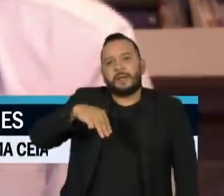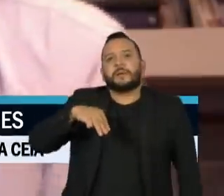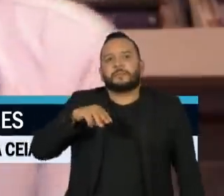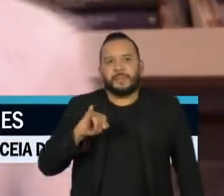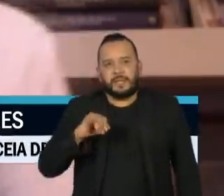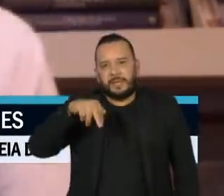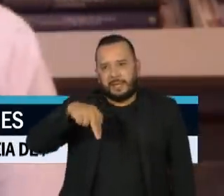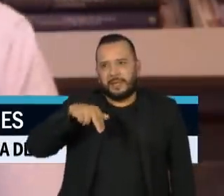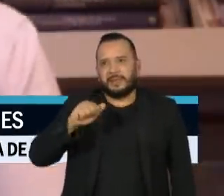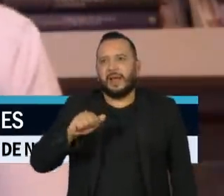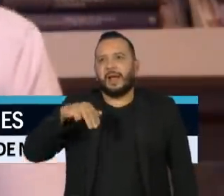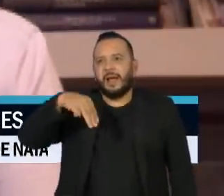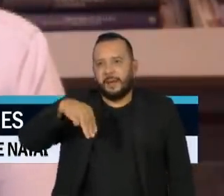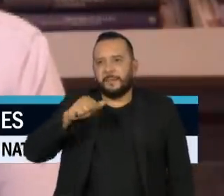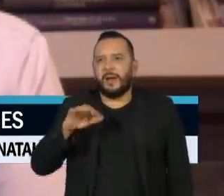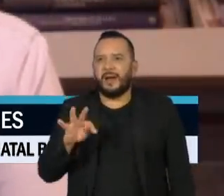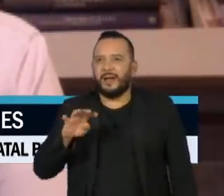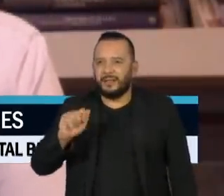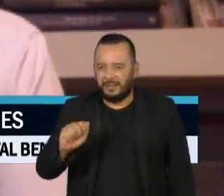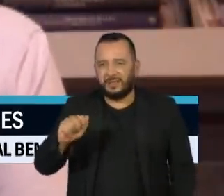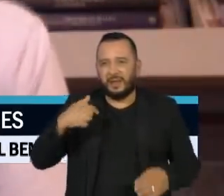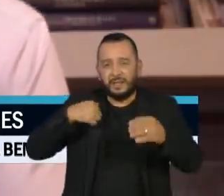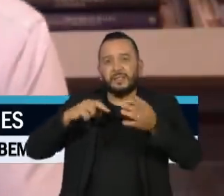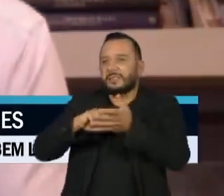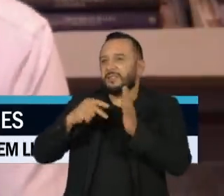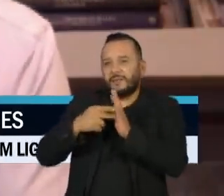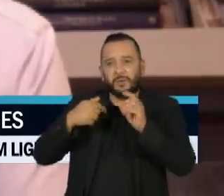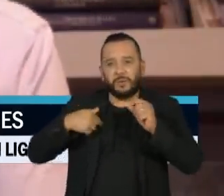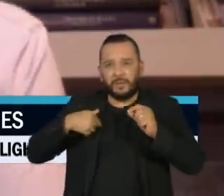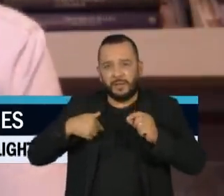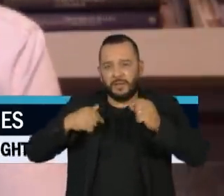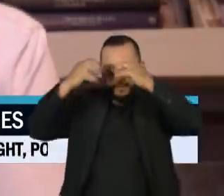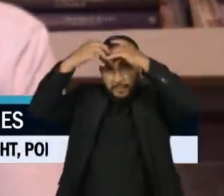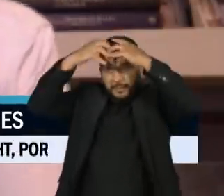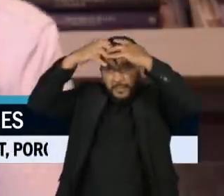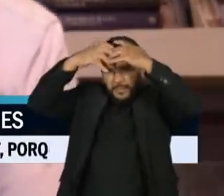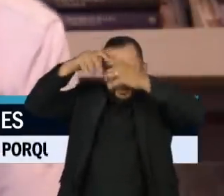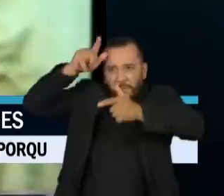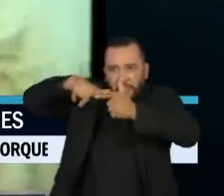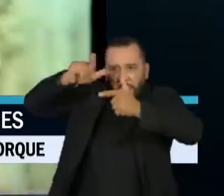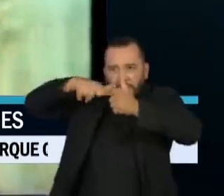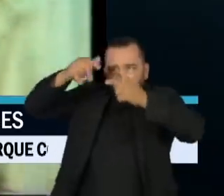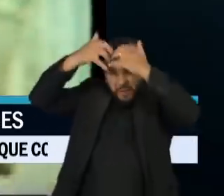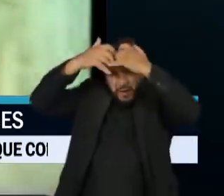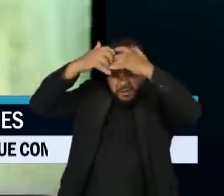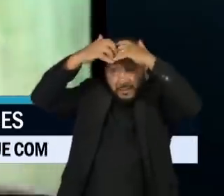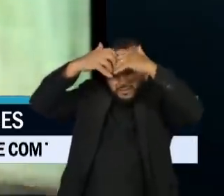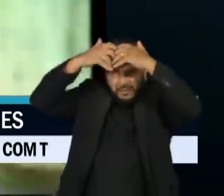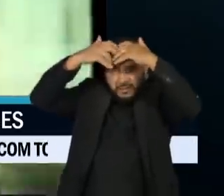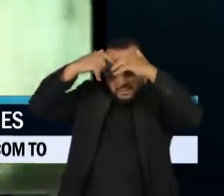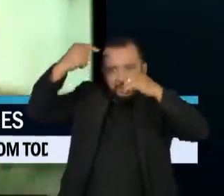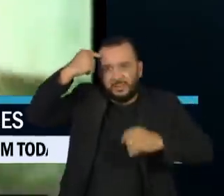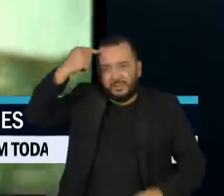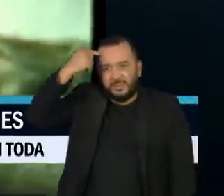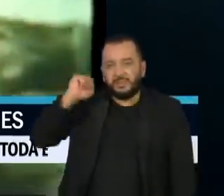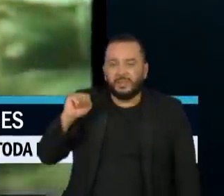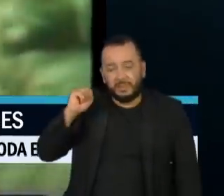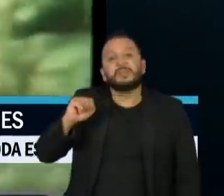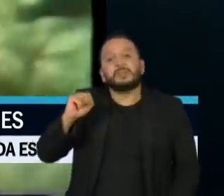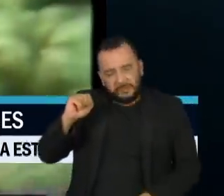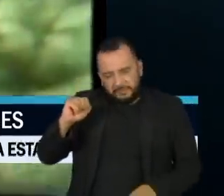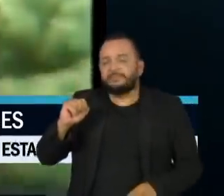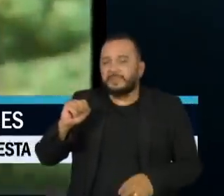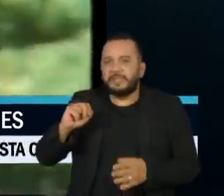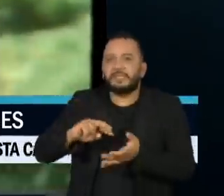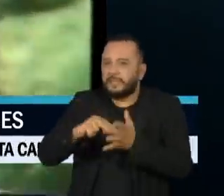doença de Minamata se refere particularmente aos sintomas neurológicos. E mesmo dentro do âmbito neurológico, os